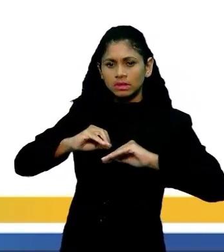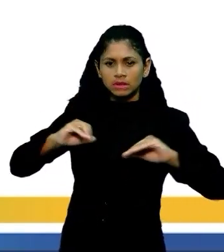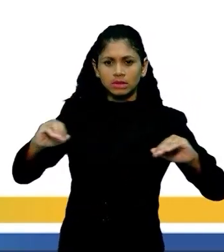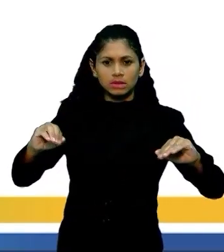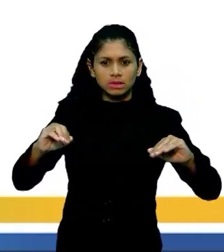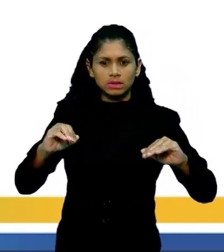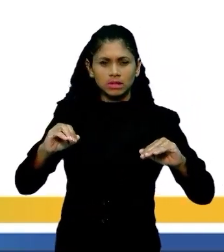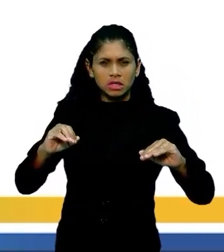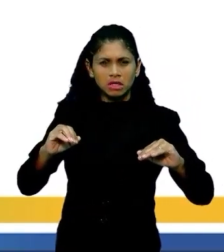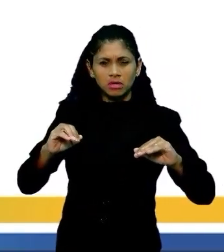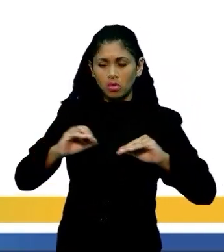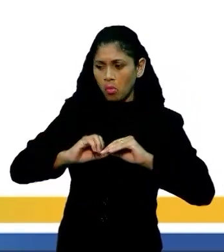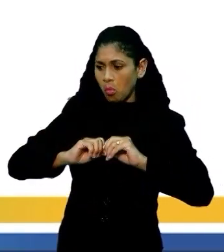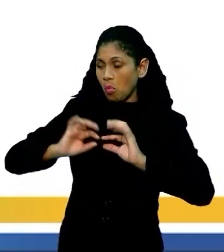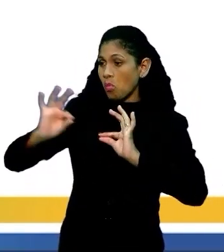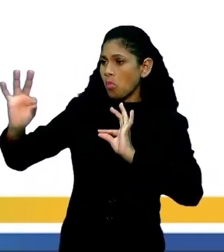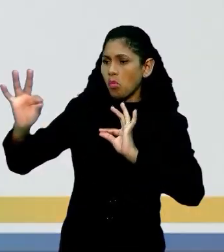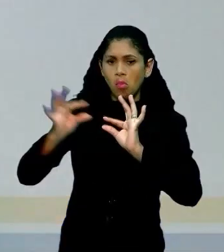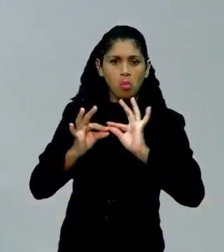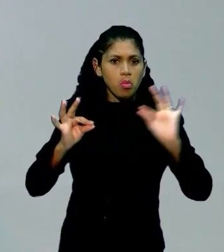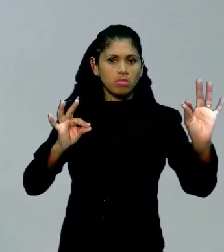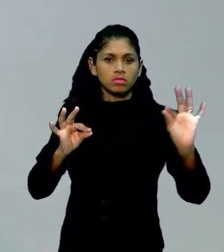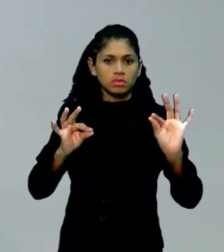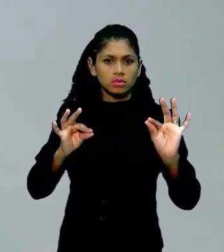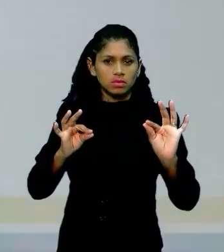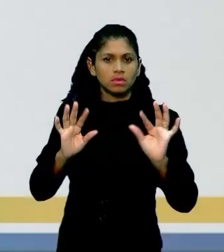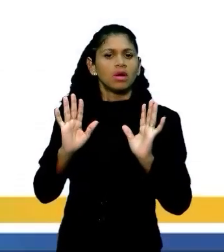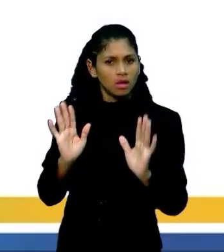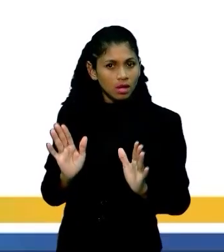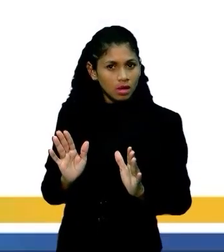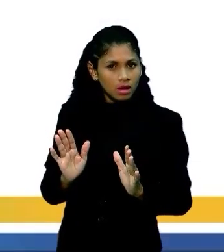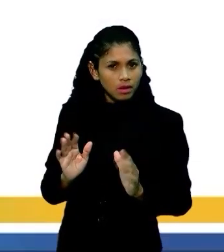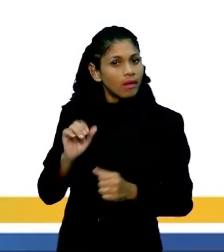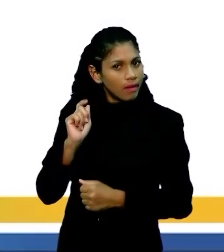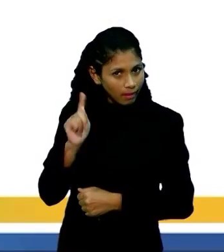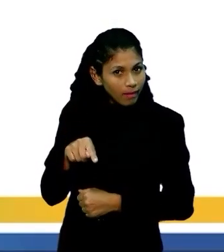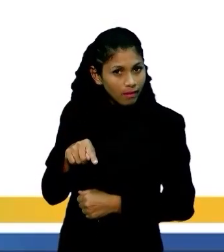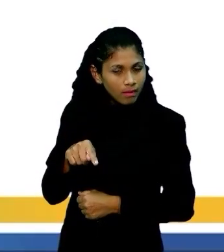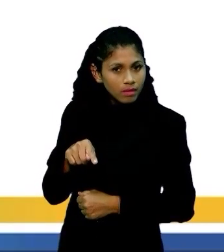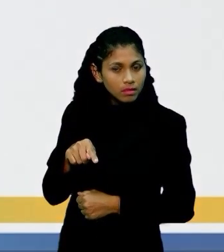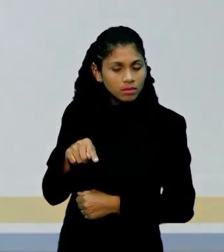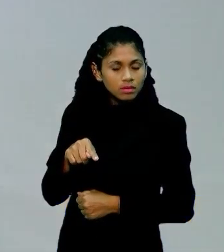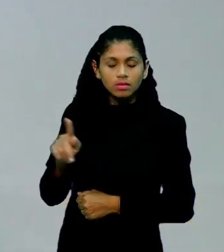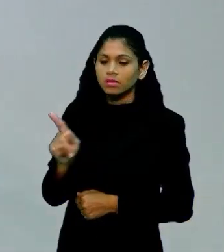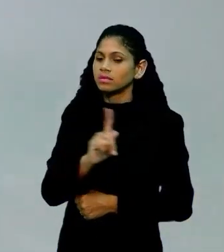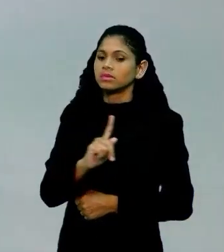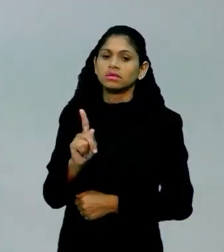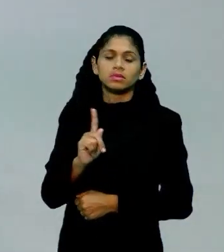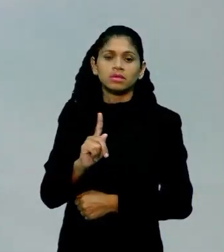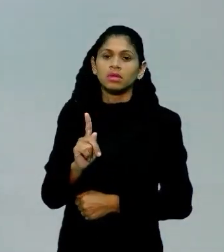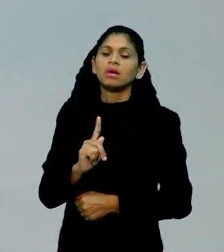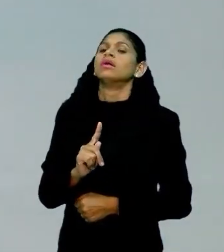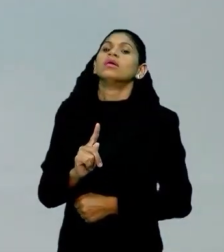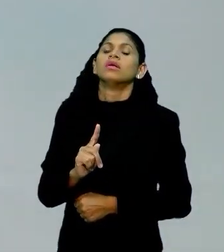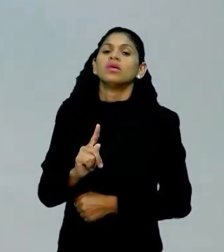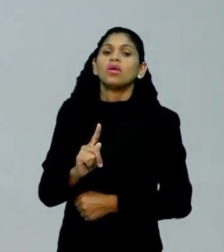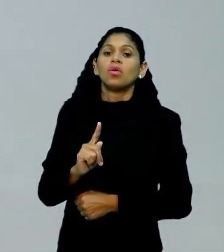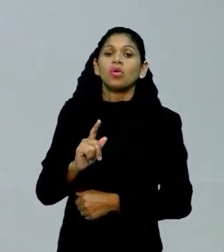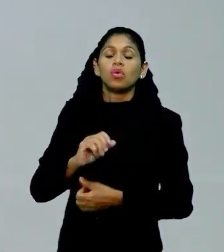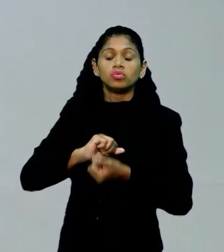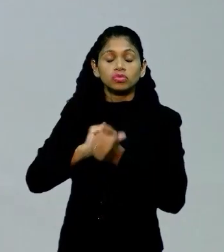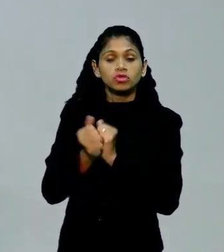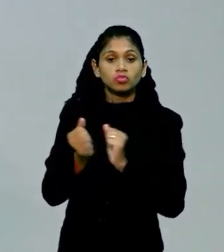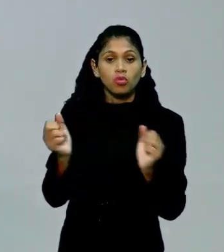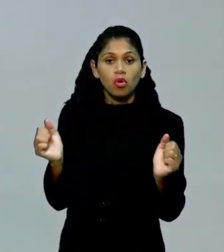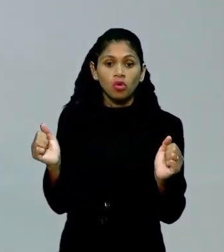longe do outro Ninguém quer nada com nada será que é isso será que é isso é claro que não o esporte ele une